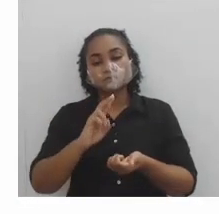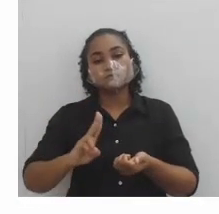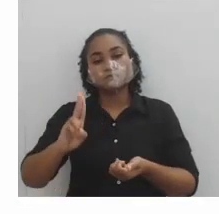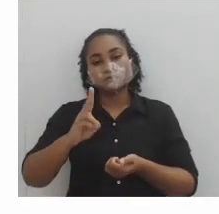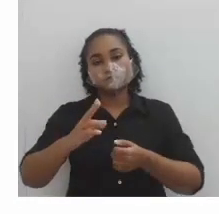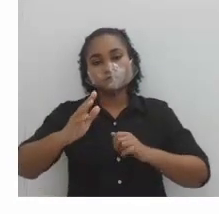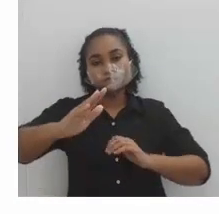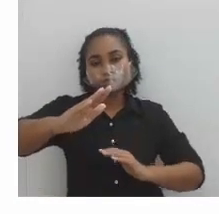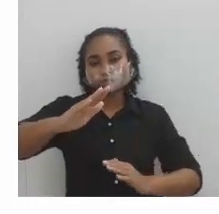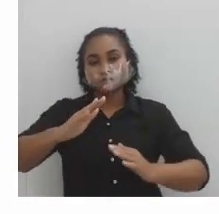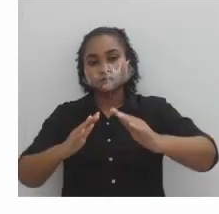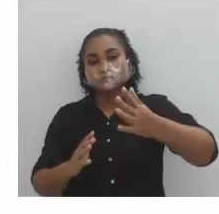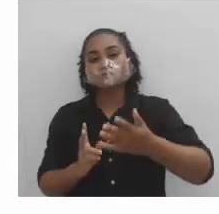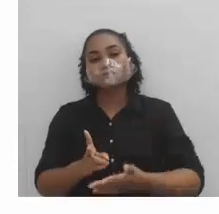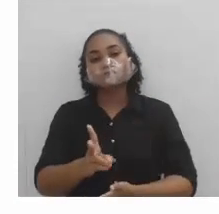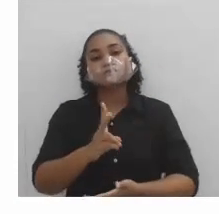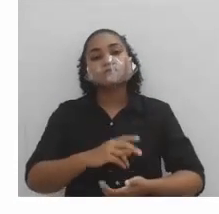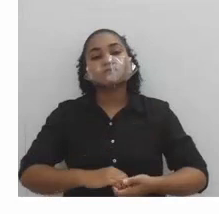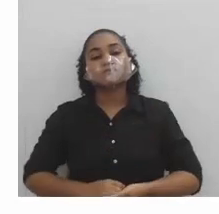marciais.